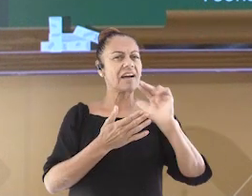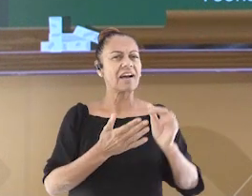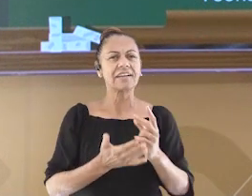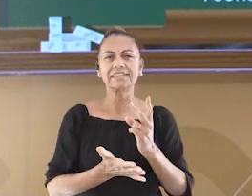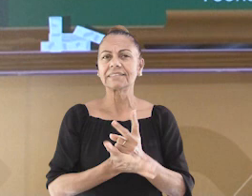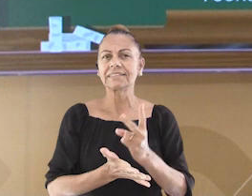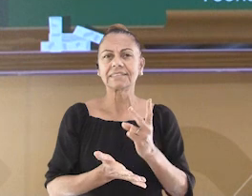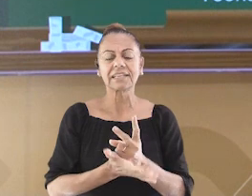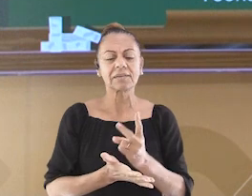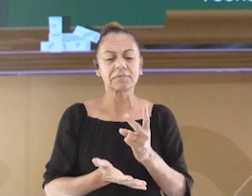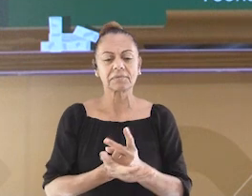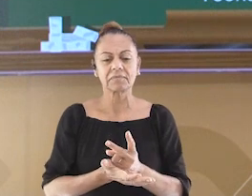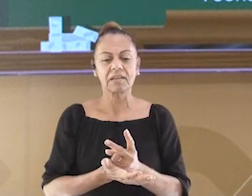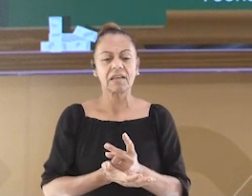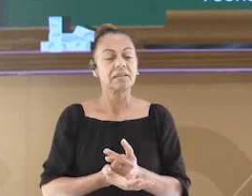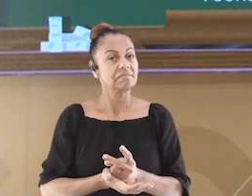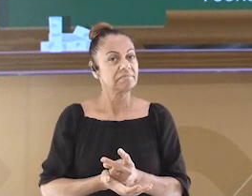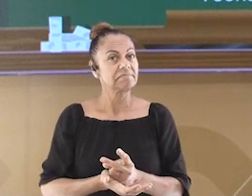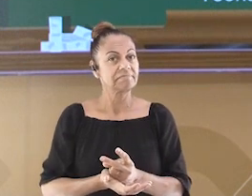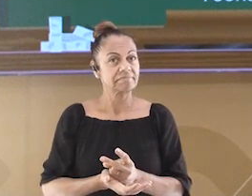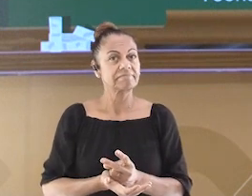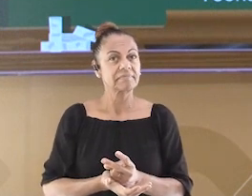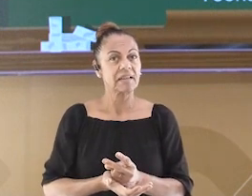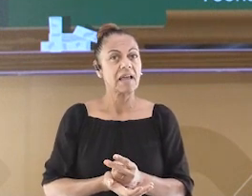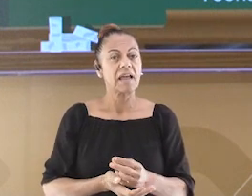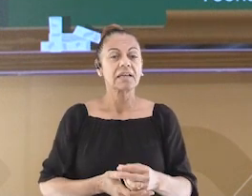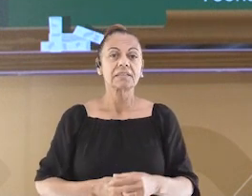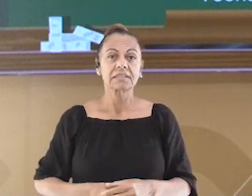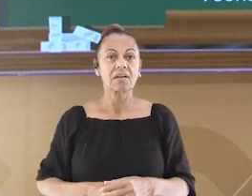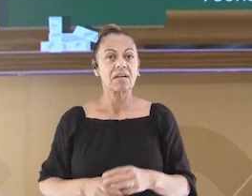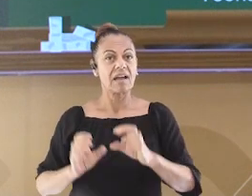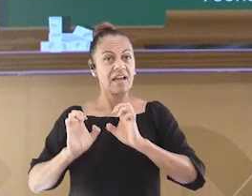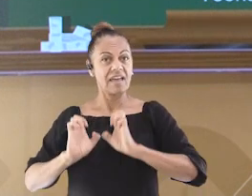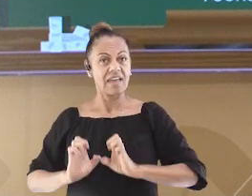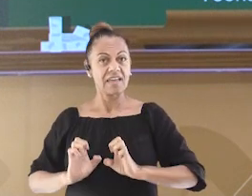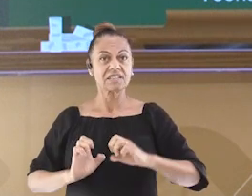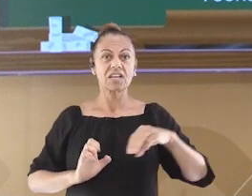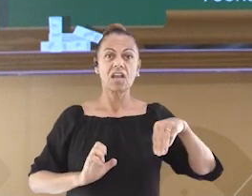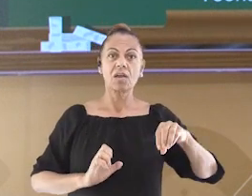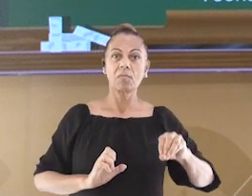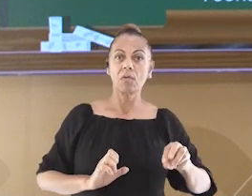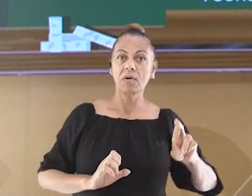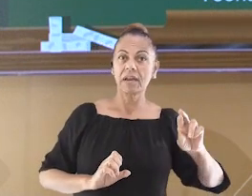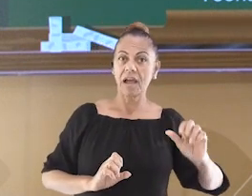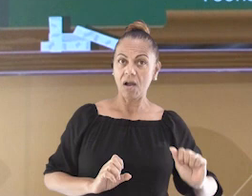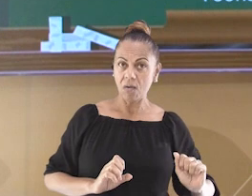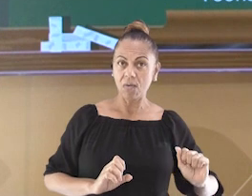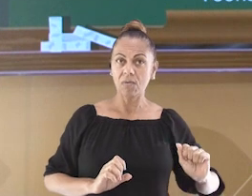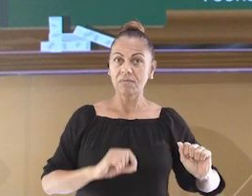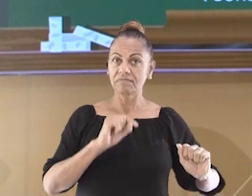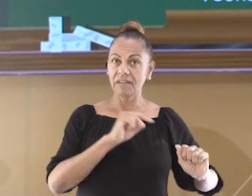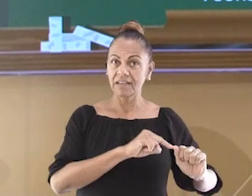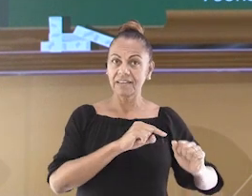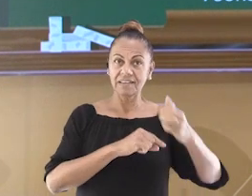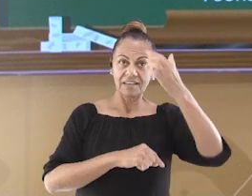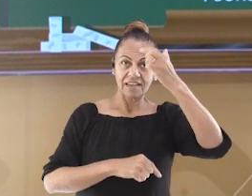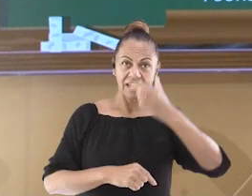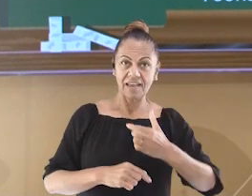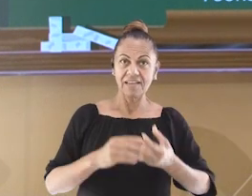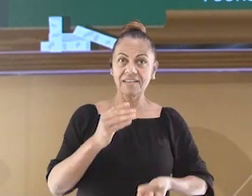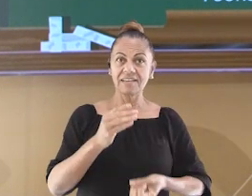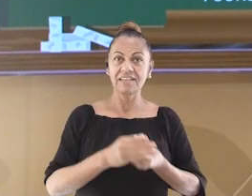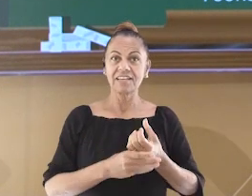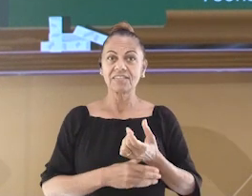construção. Pessoas acreditam que ética é o mesmo que moral, mas não é verdade, como nós percebemos